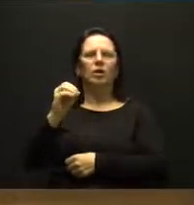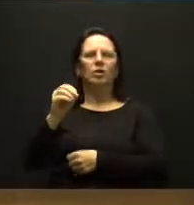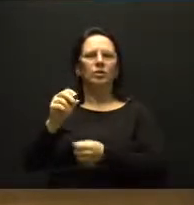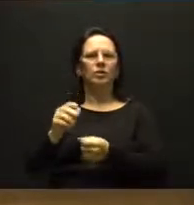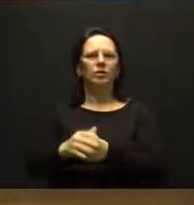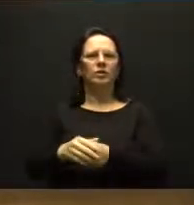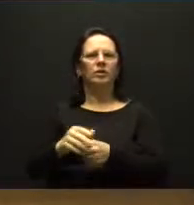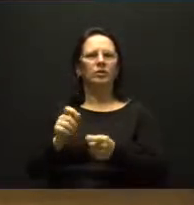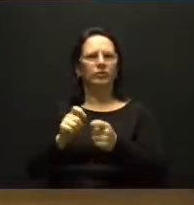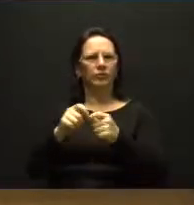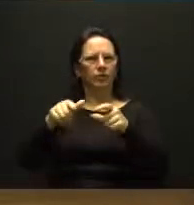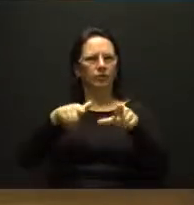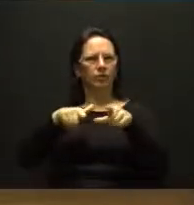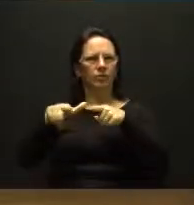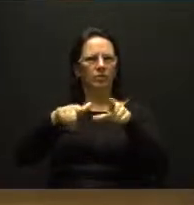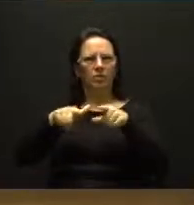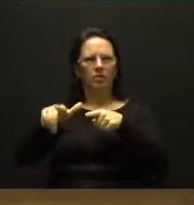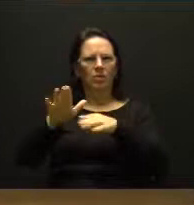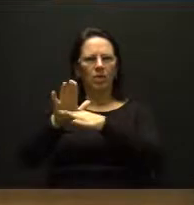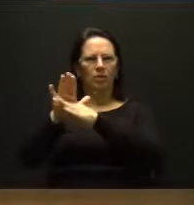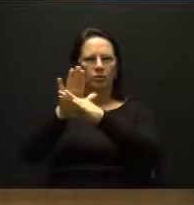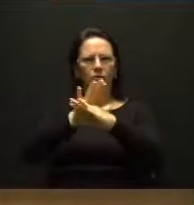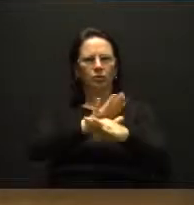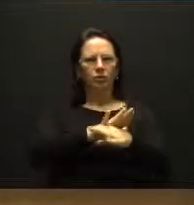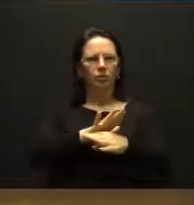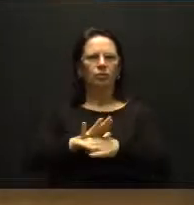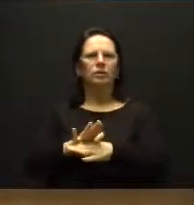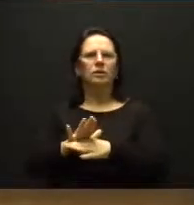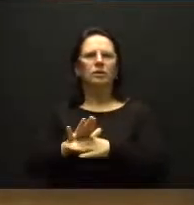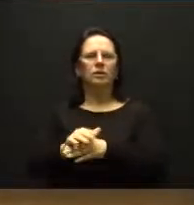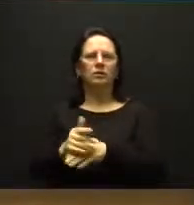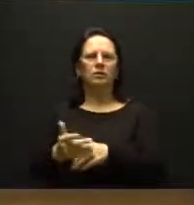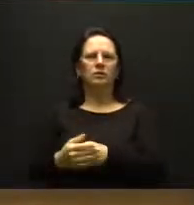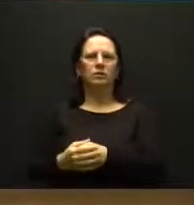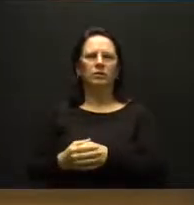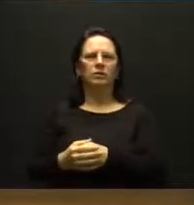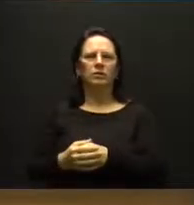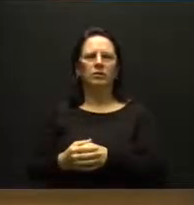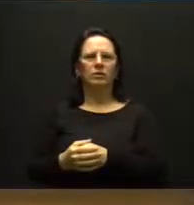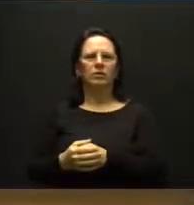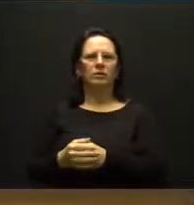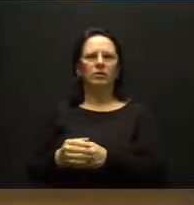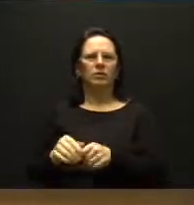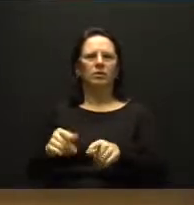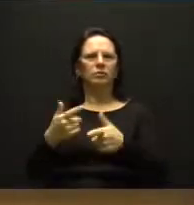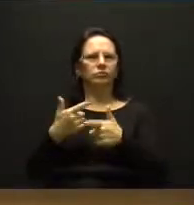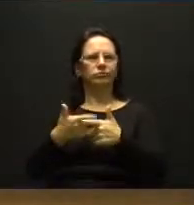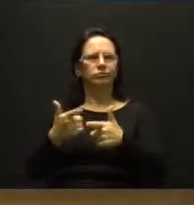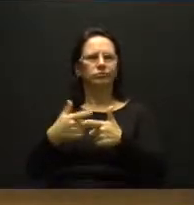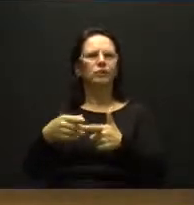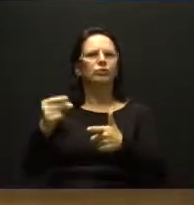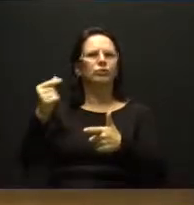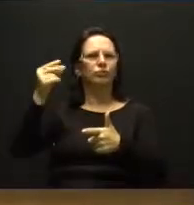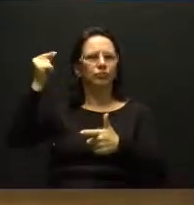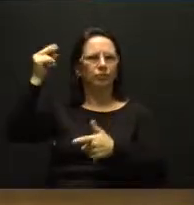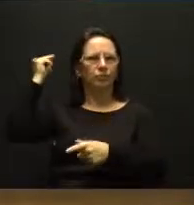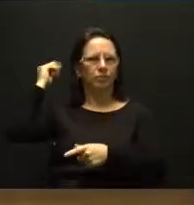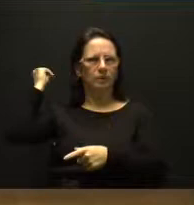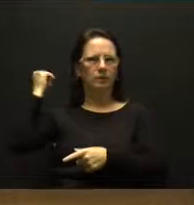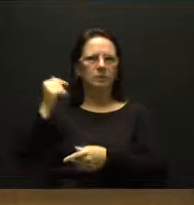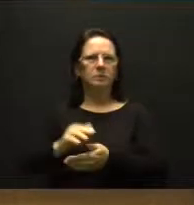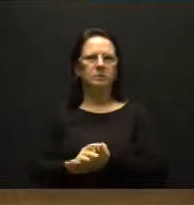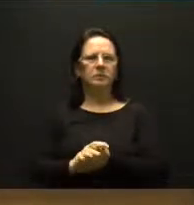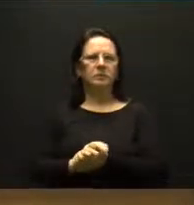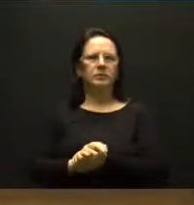em todas as áreas através da o médico né e be é óbvio que essa situação a gente já vinha apontando a muitos e muito